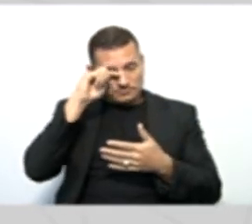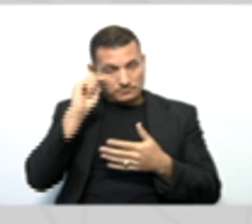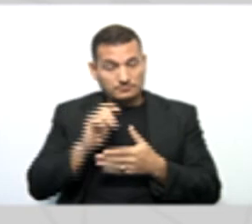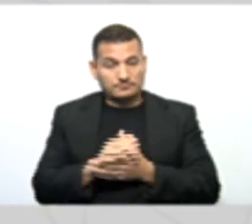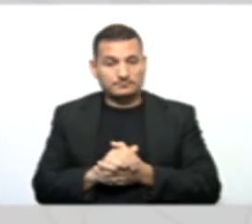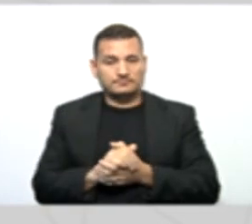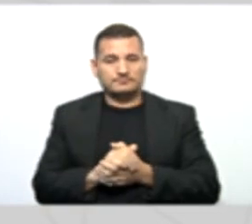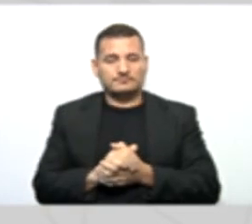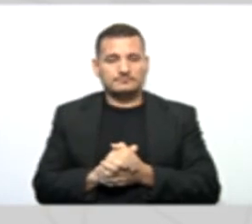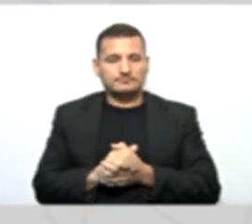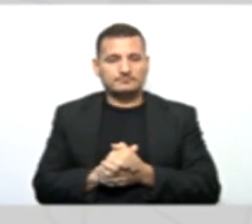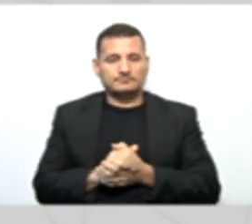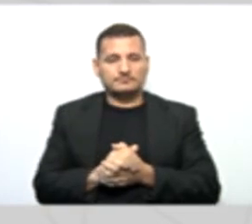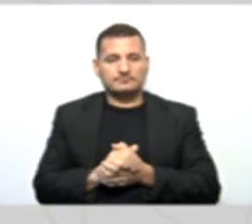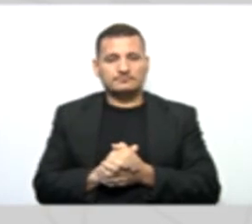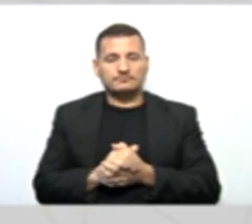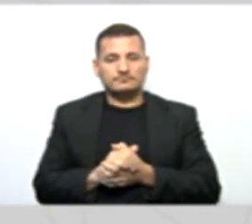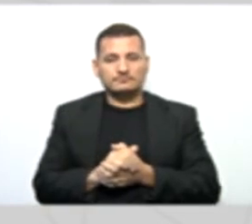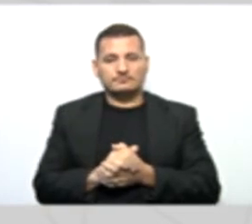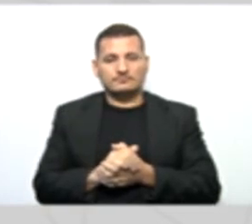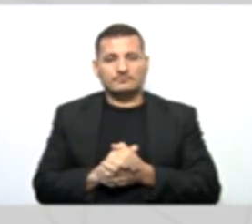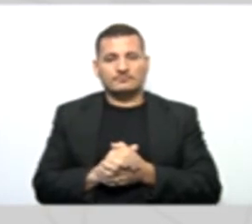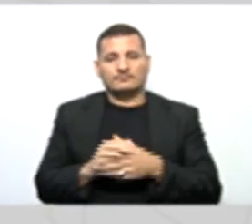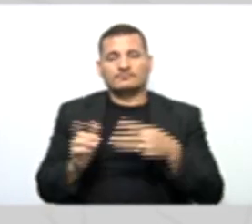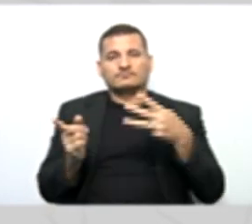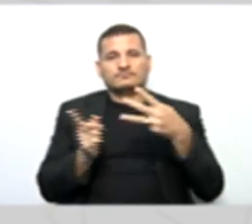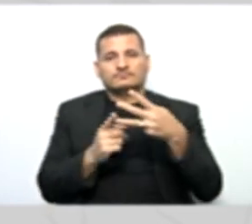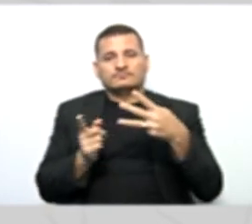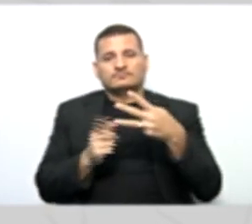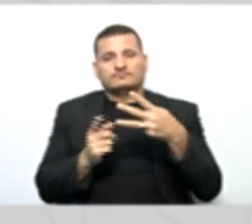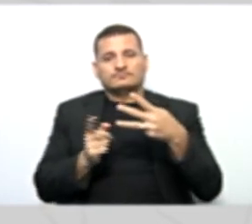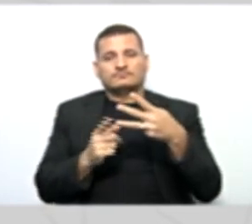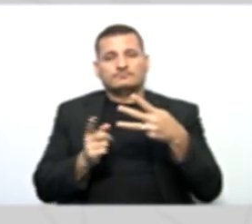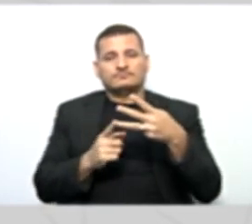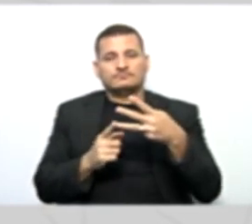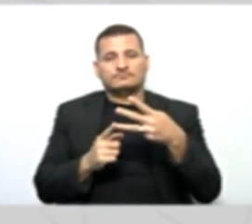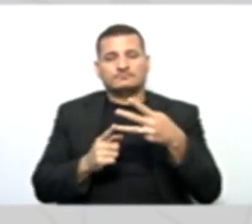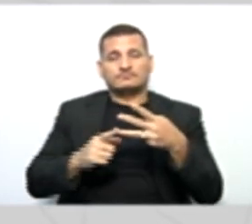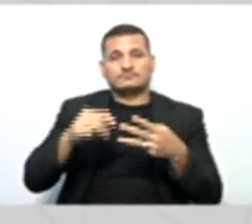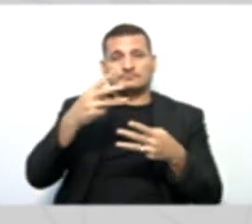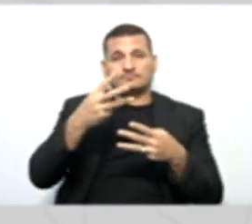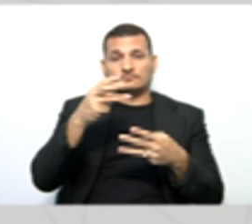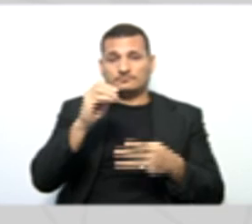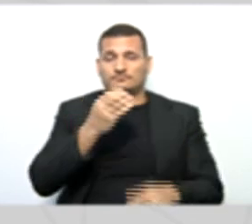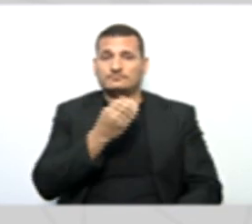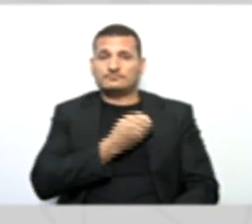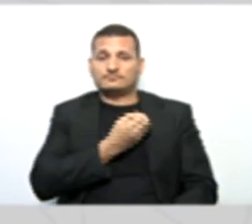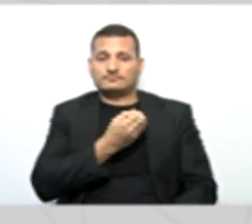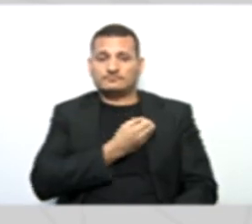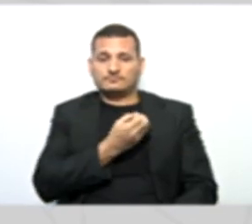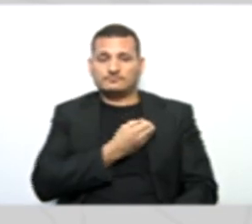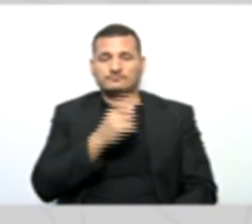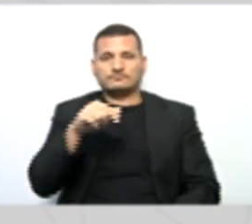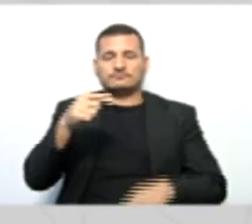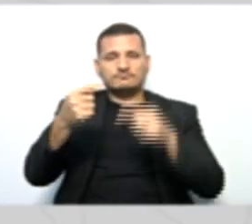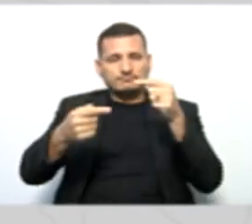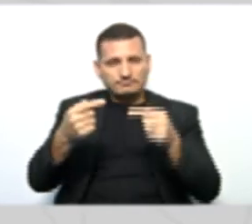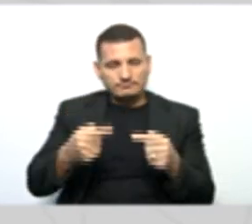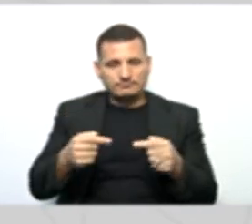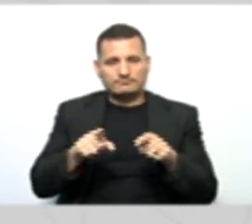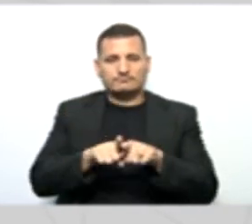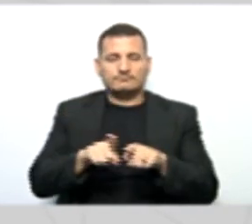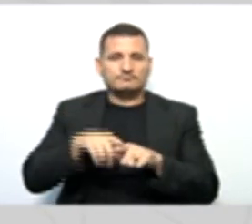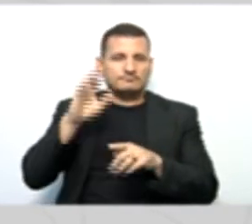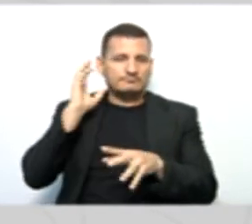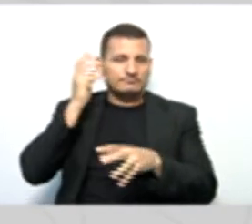datas aí também. E atividade 3, que vale 30 pontos, e é um questionário,